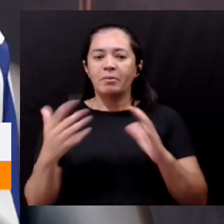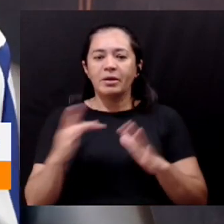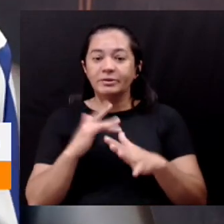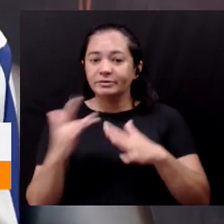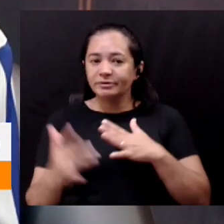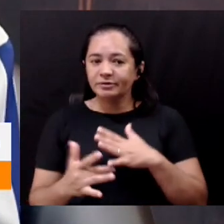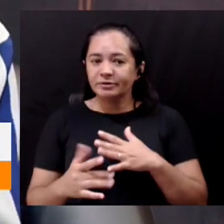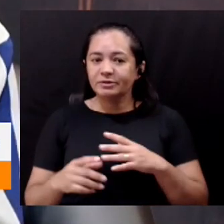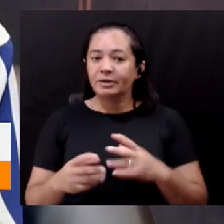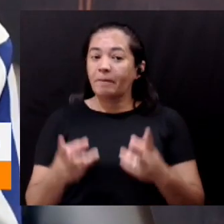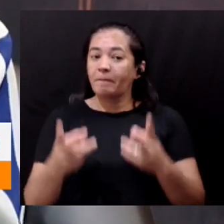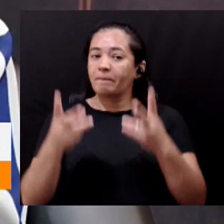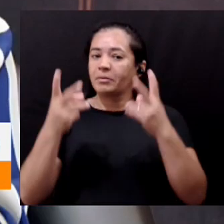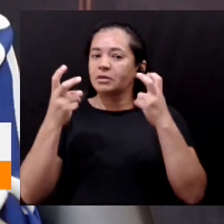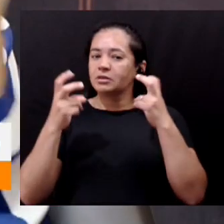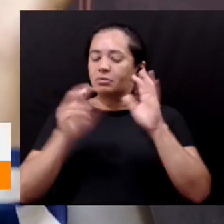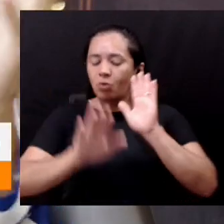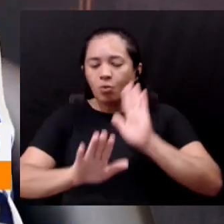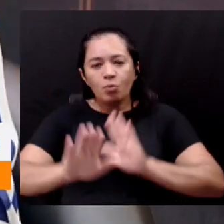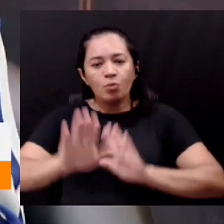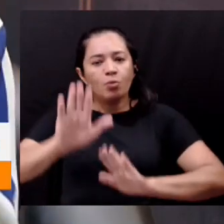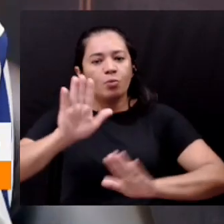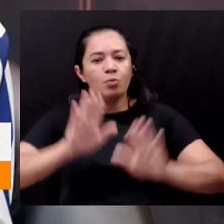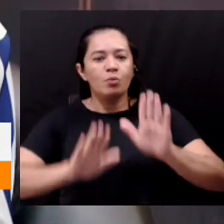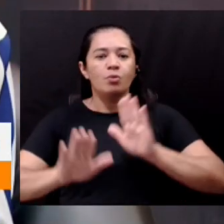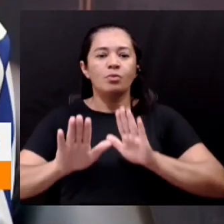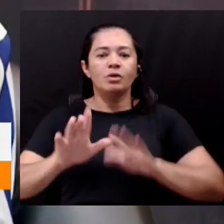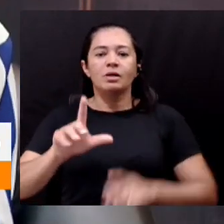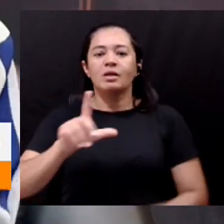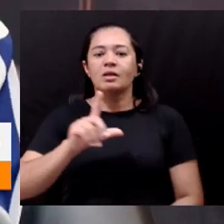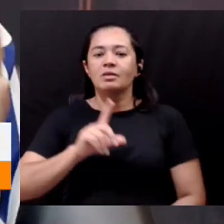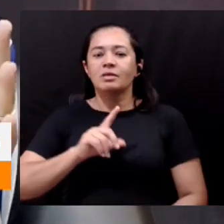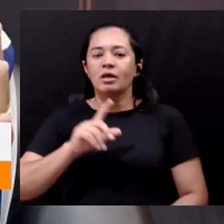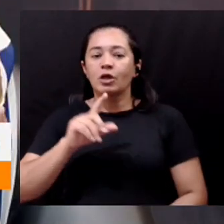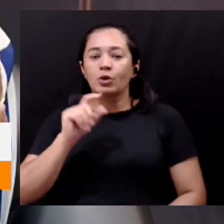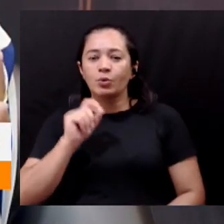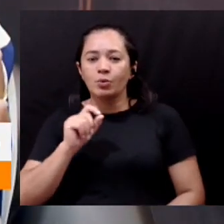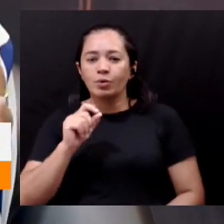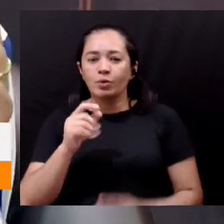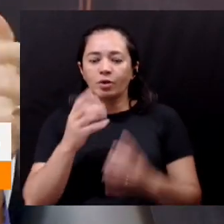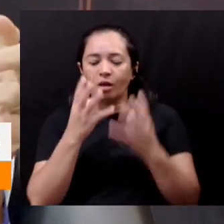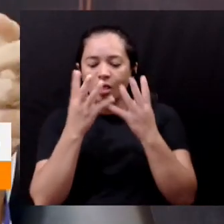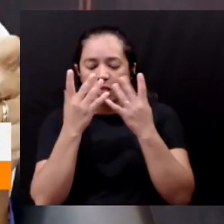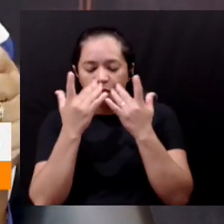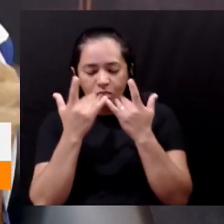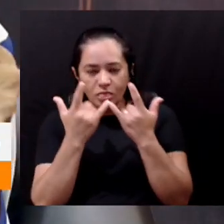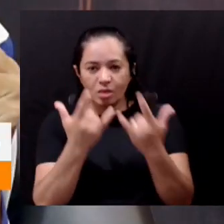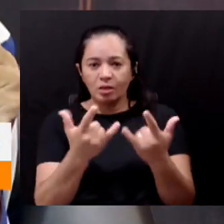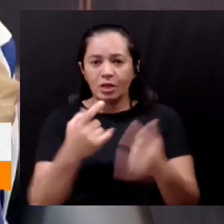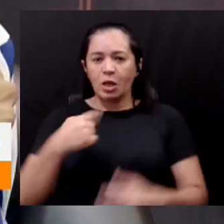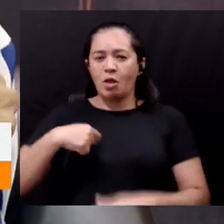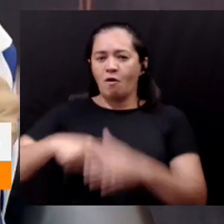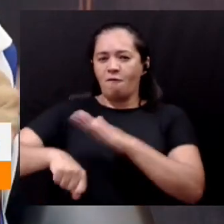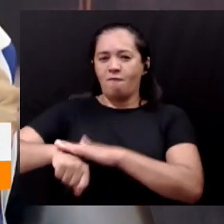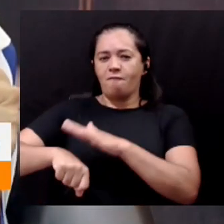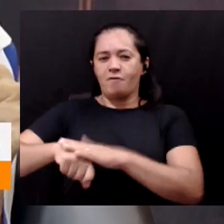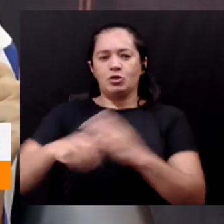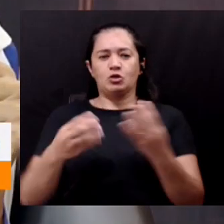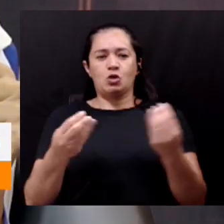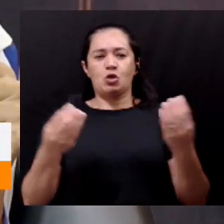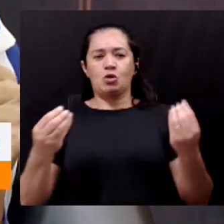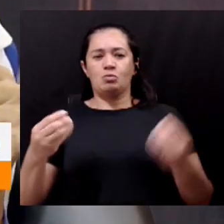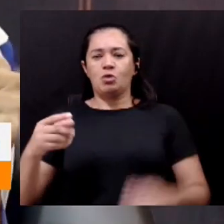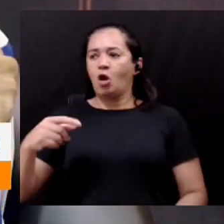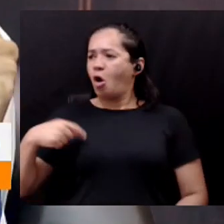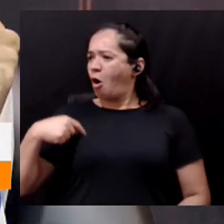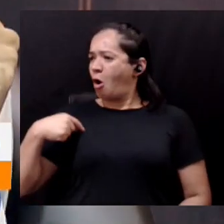muito cuidado, existe uma ilusão nesse lugar de estou fazendo muito, estou, né, tenho olha só como a